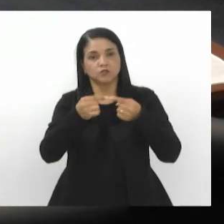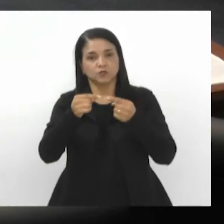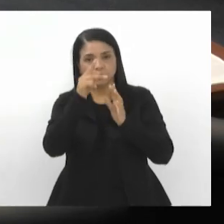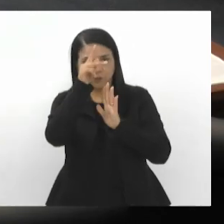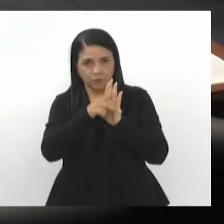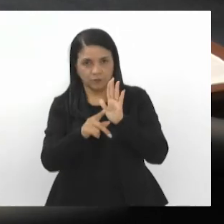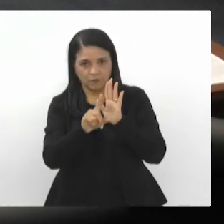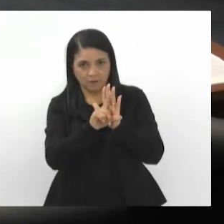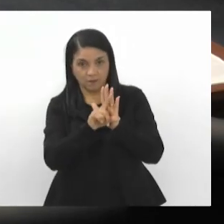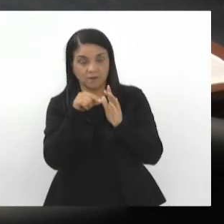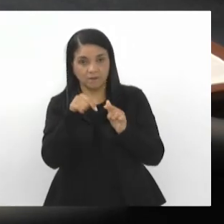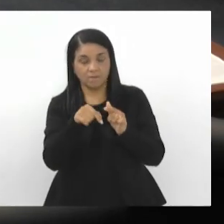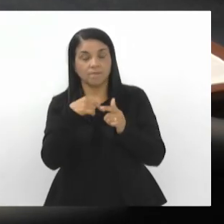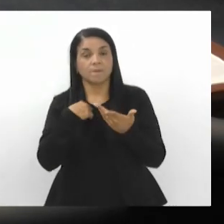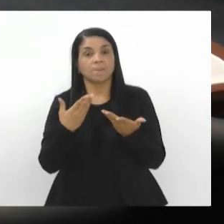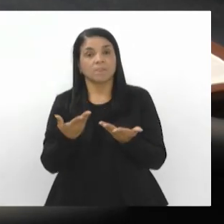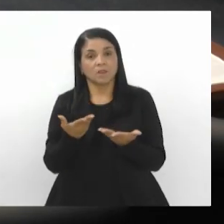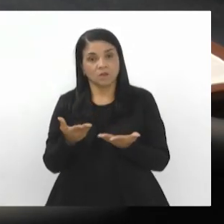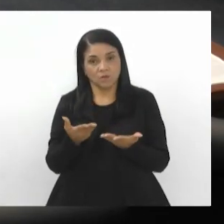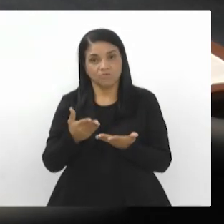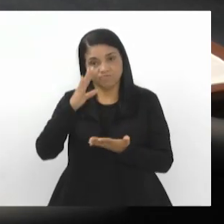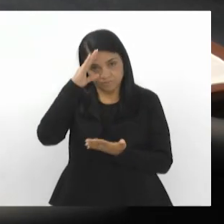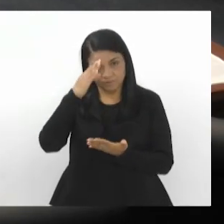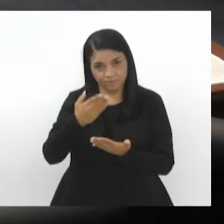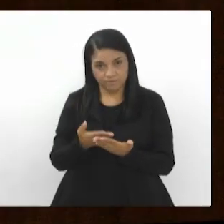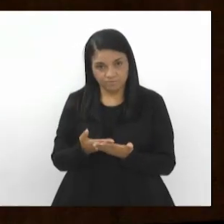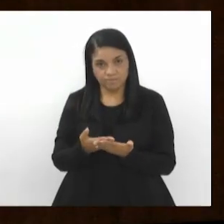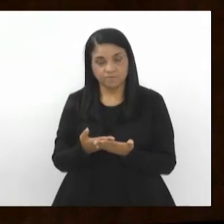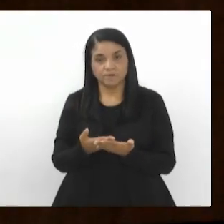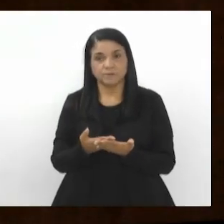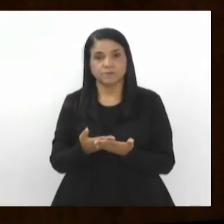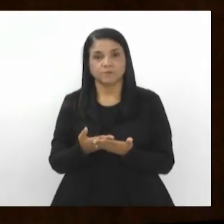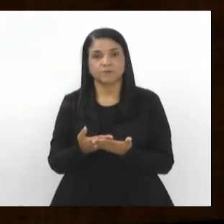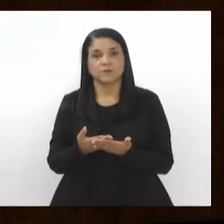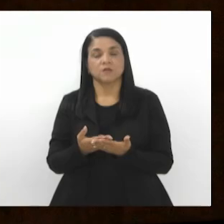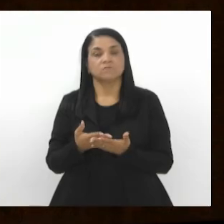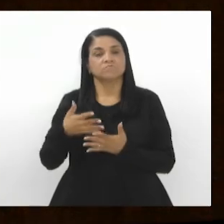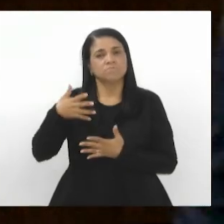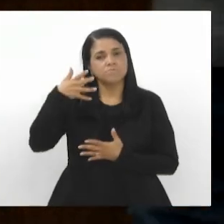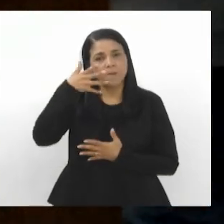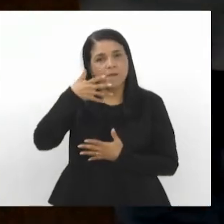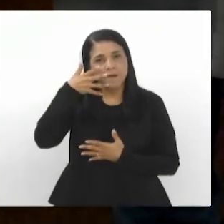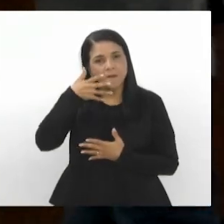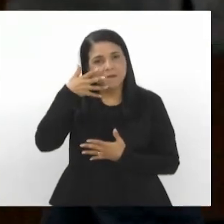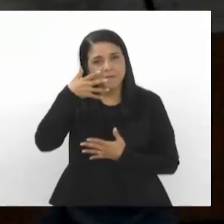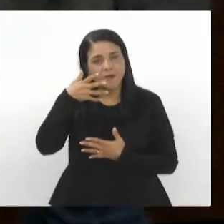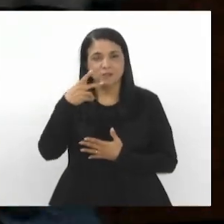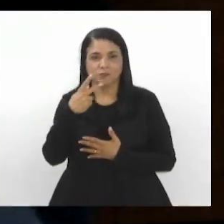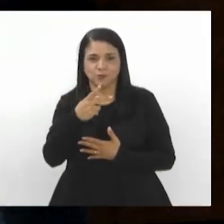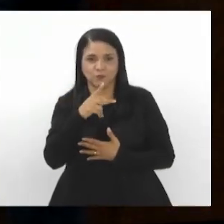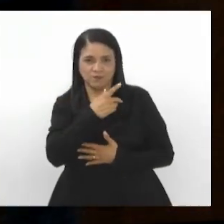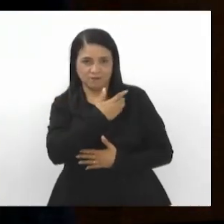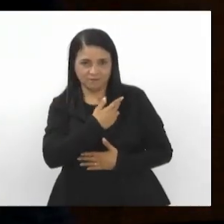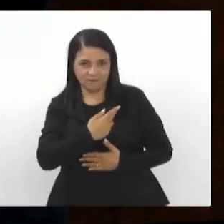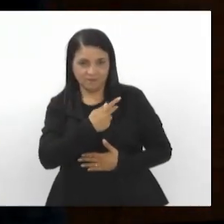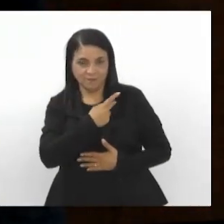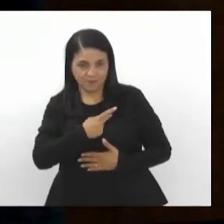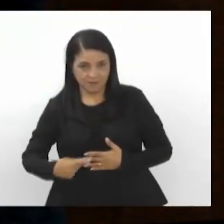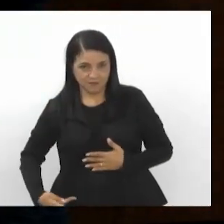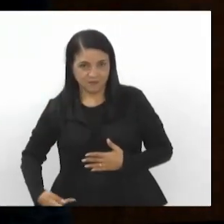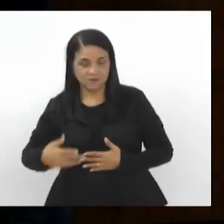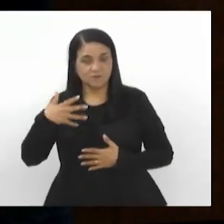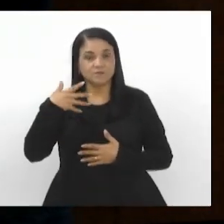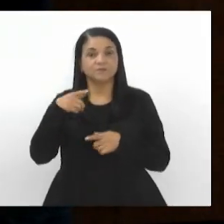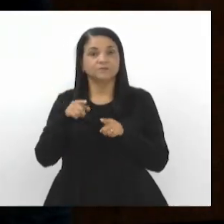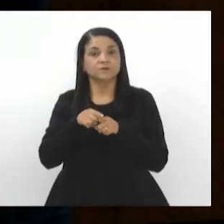acredito que no dia de hoje, visto a sua fala, o Senado Federal, que só